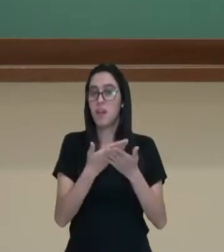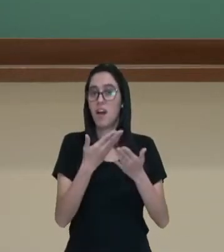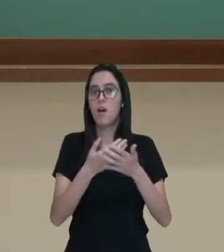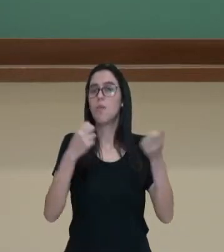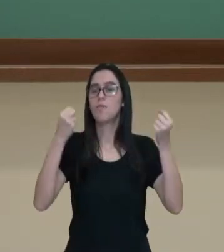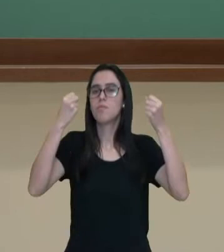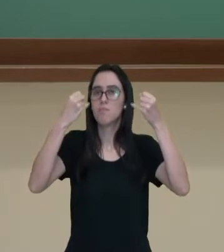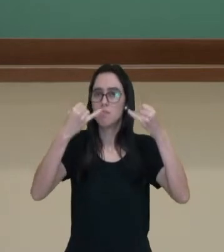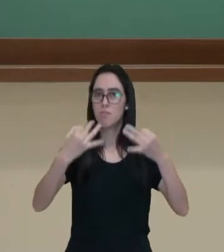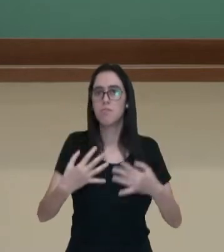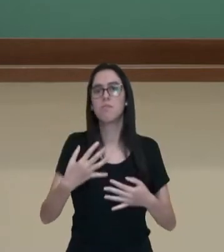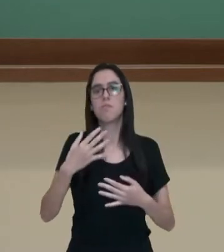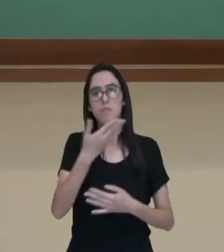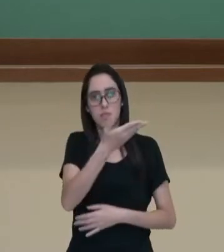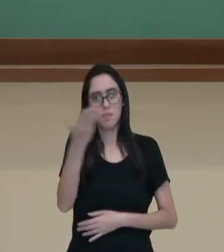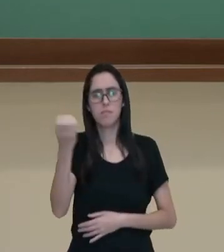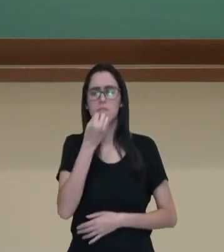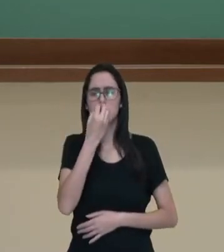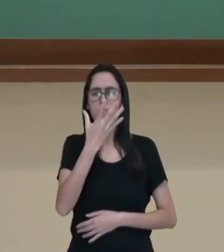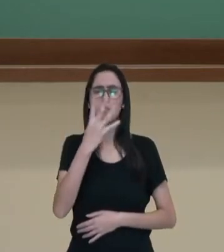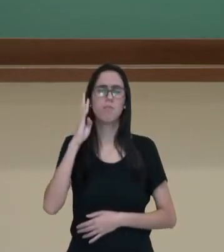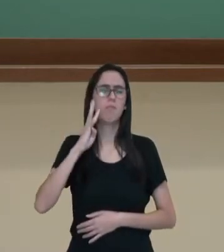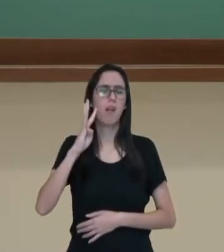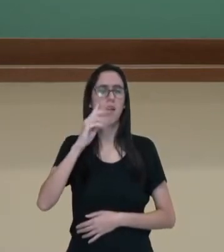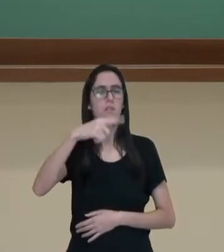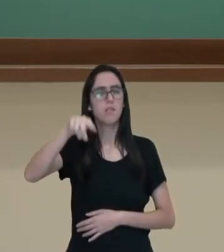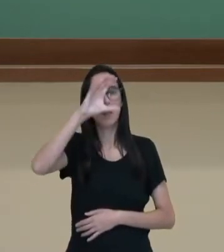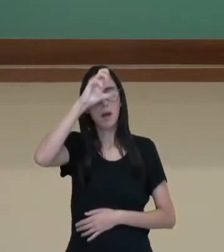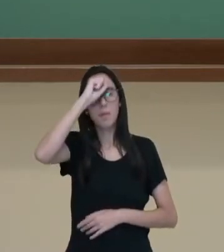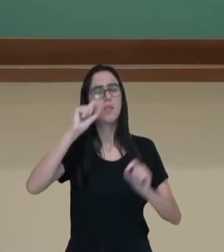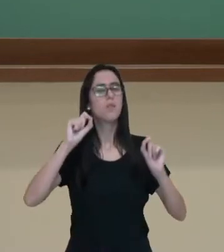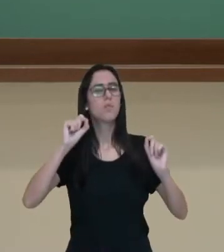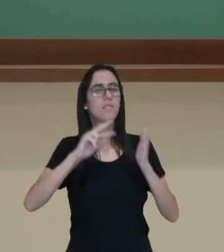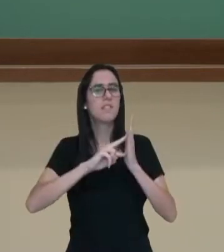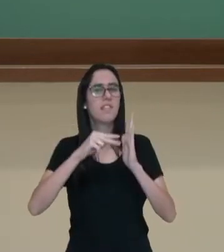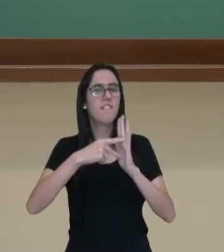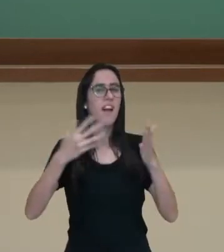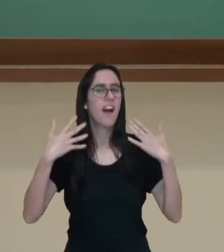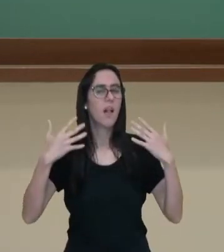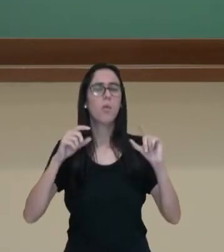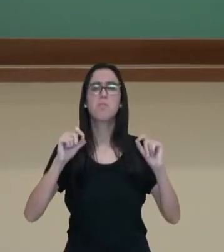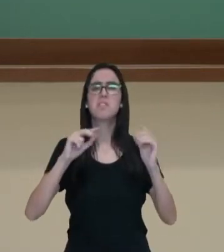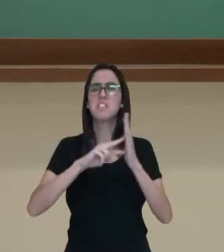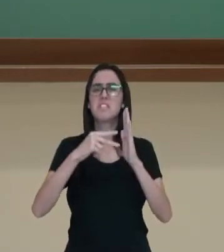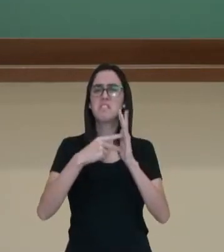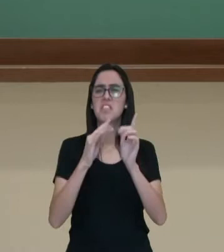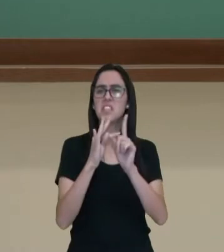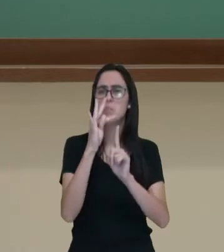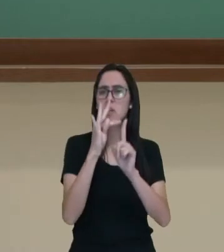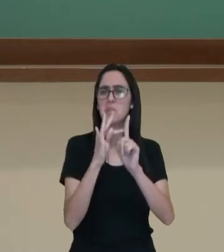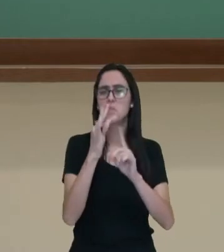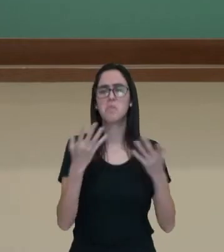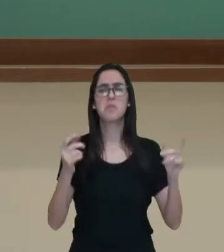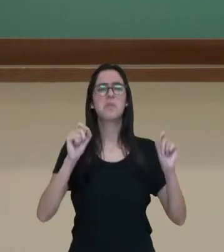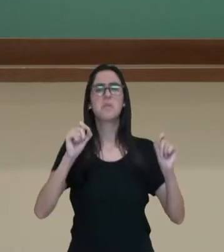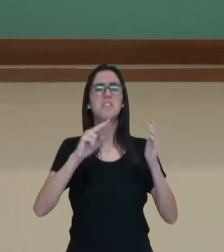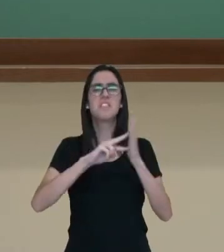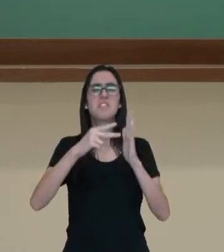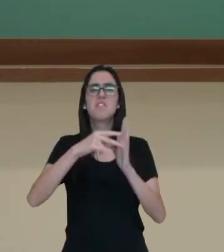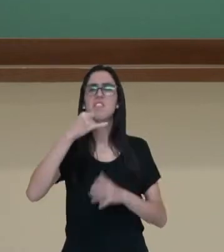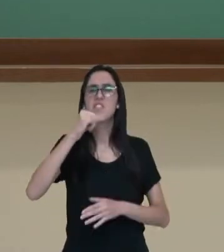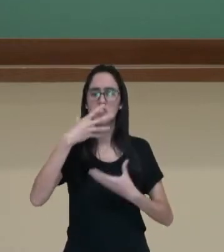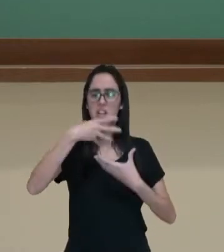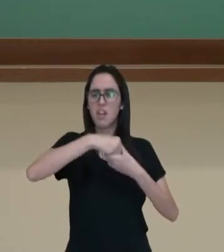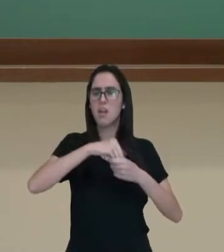ser bem bacana porque você vai saber o que é calor, você vai saber o que é temperatura, você vai saber o que é energia interna